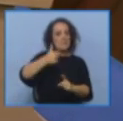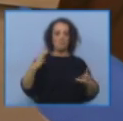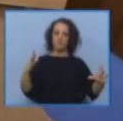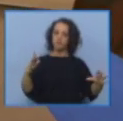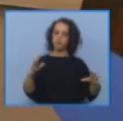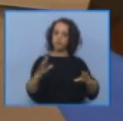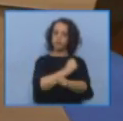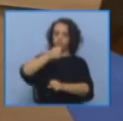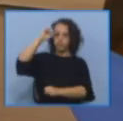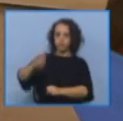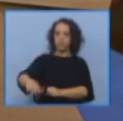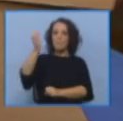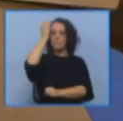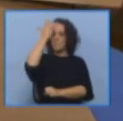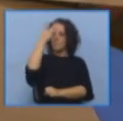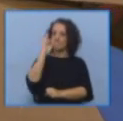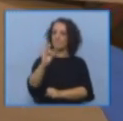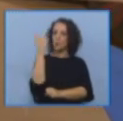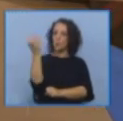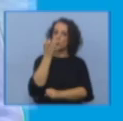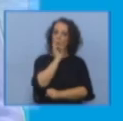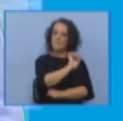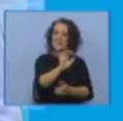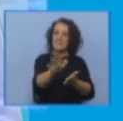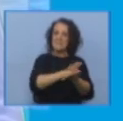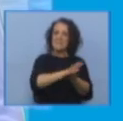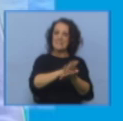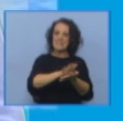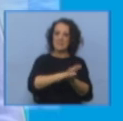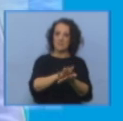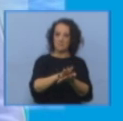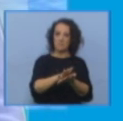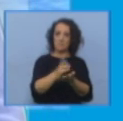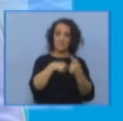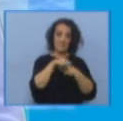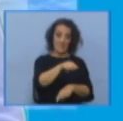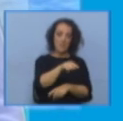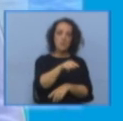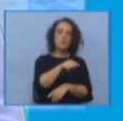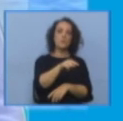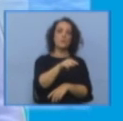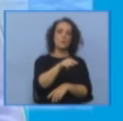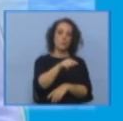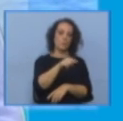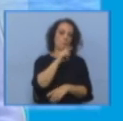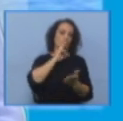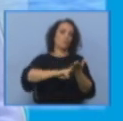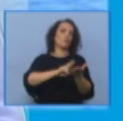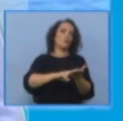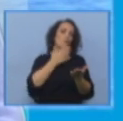apagar a memória desta cultura e deste grupo. E isso acho que é uma das coisas. Um dos motivos que me